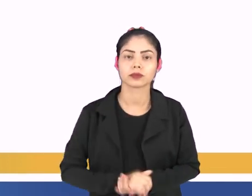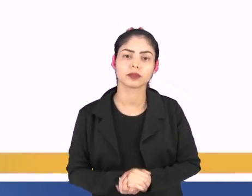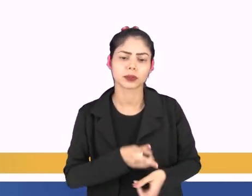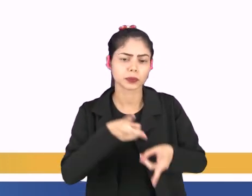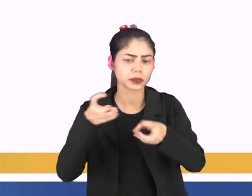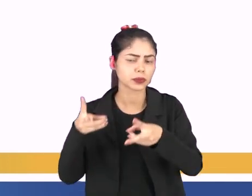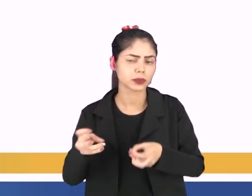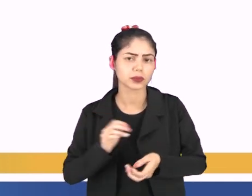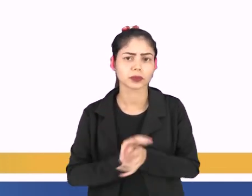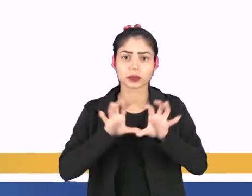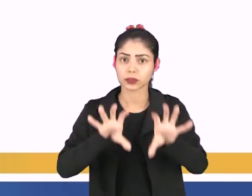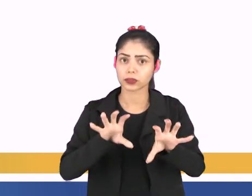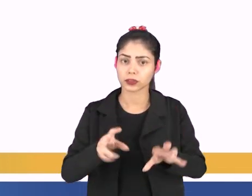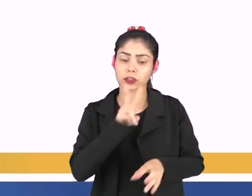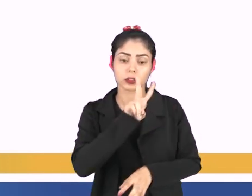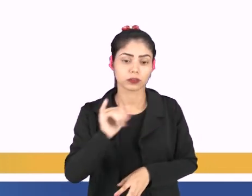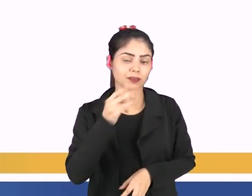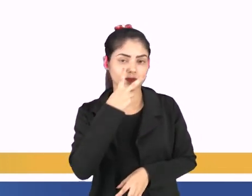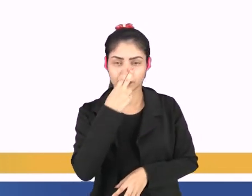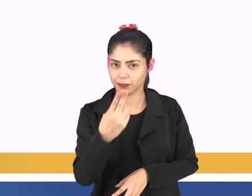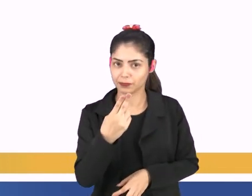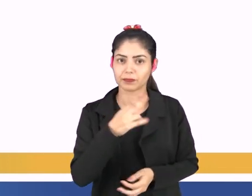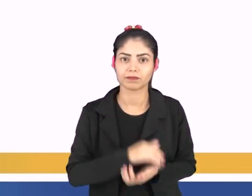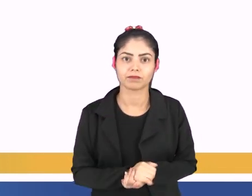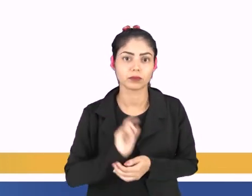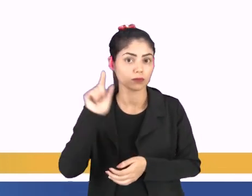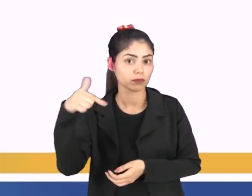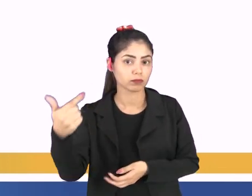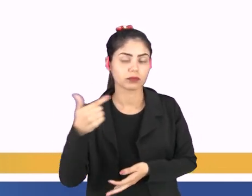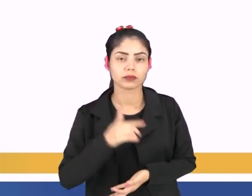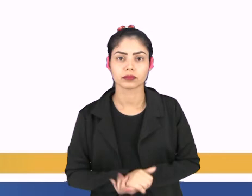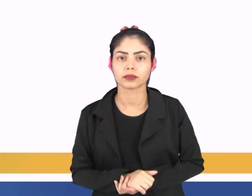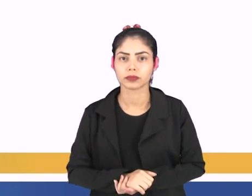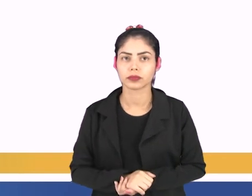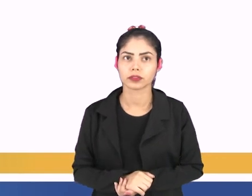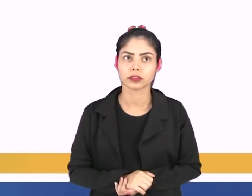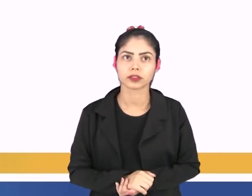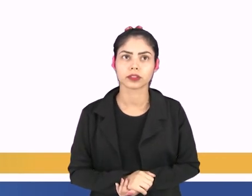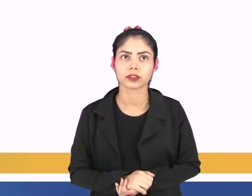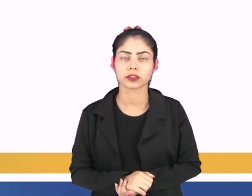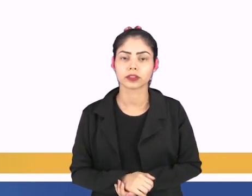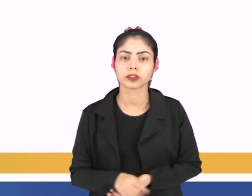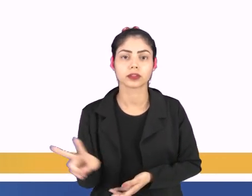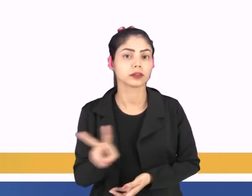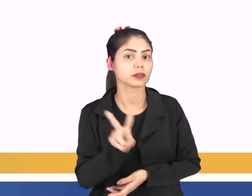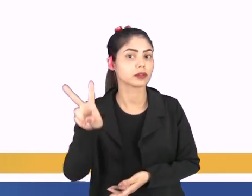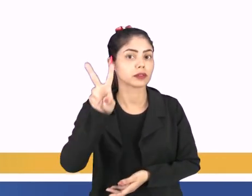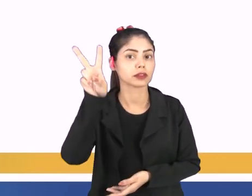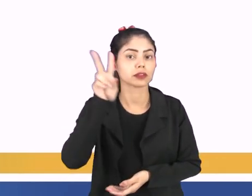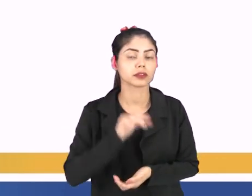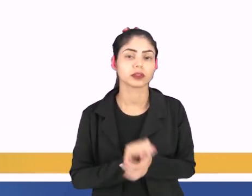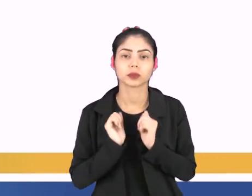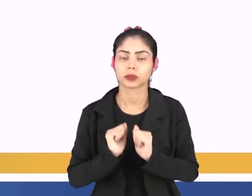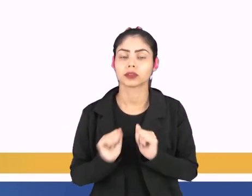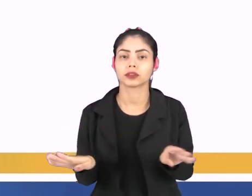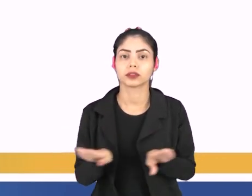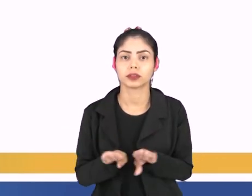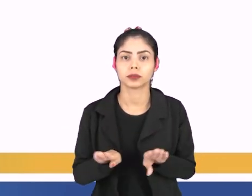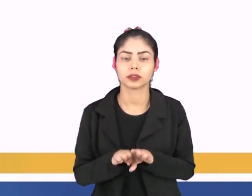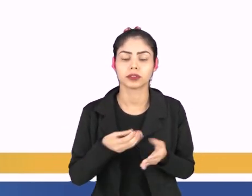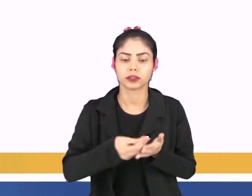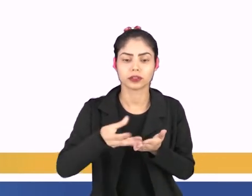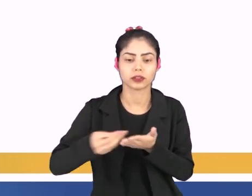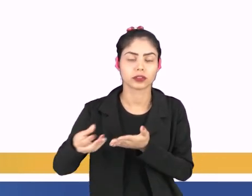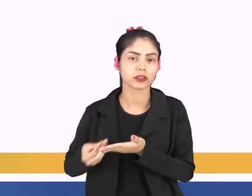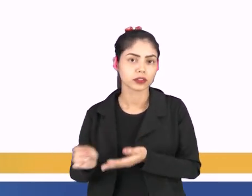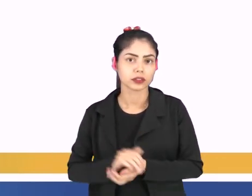que nessa sentença não aparece outra situação igual. Retirando esse valor, você pode também